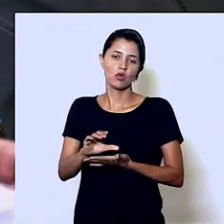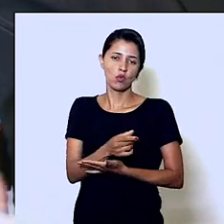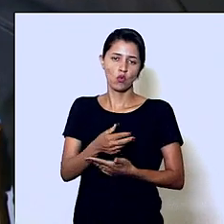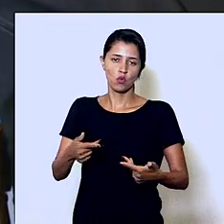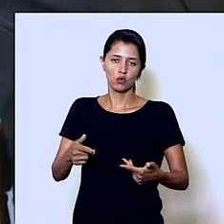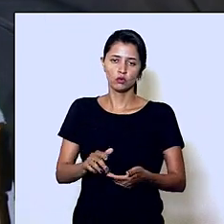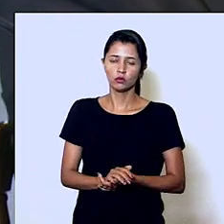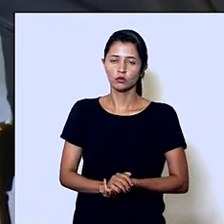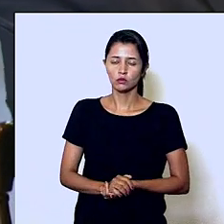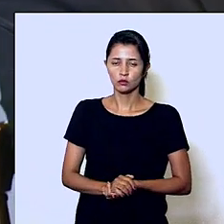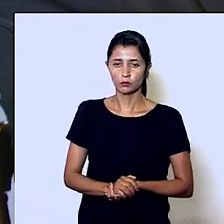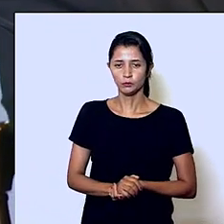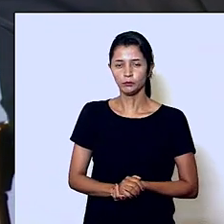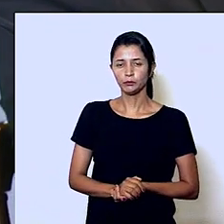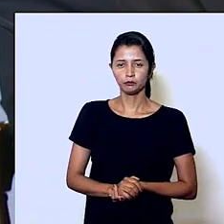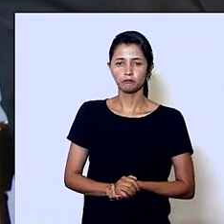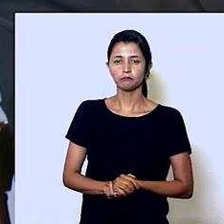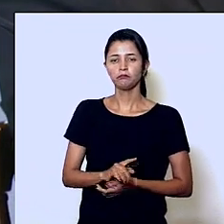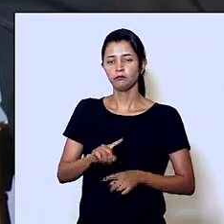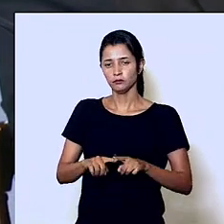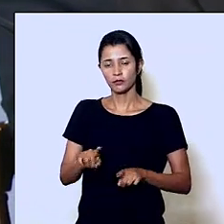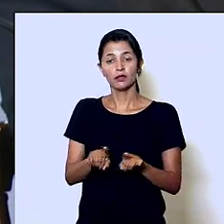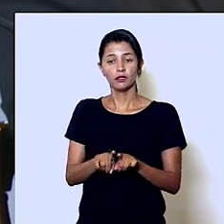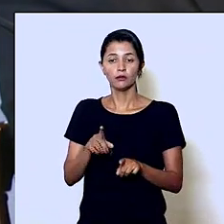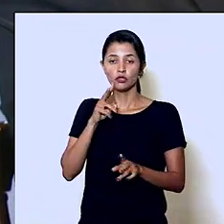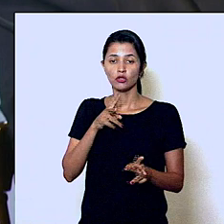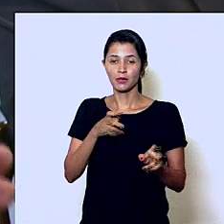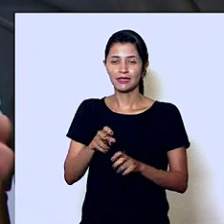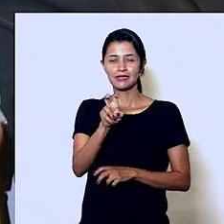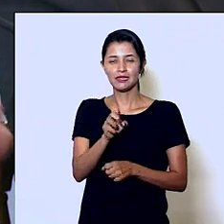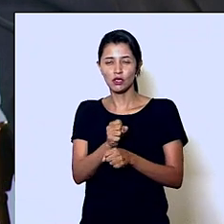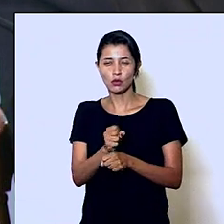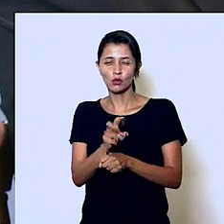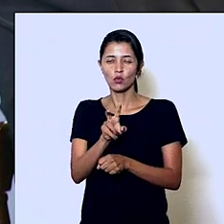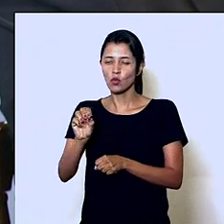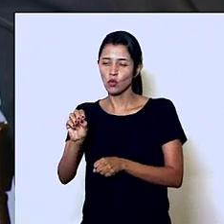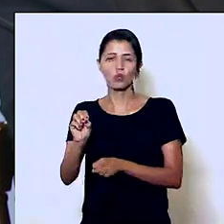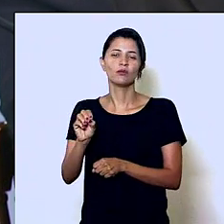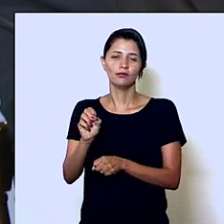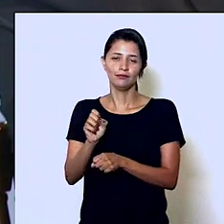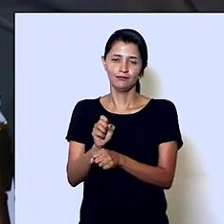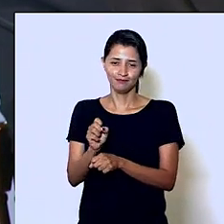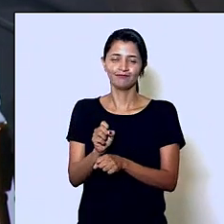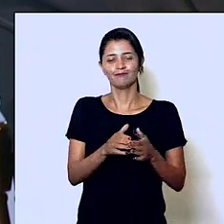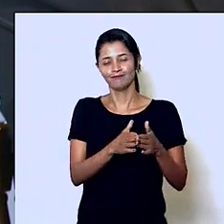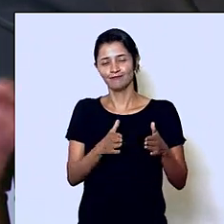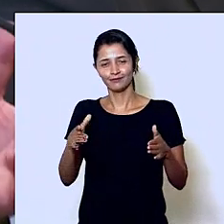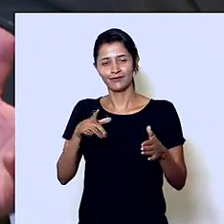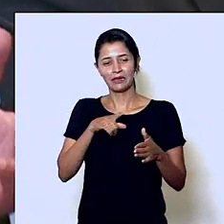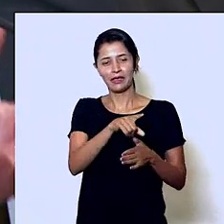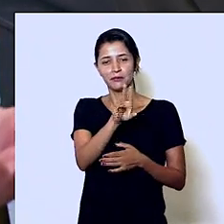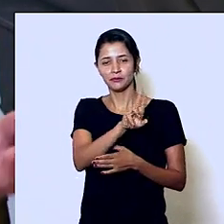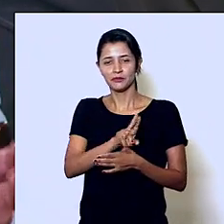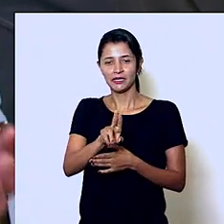há 5 décadas, né, o embaixador Paulo Tarso preconizando e implantando com êxito, né, esse modelo de gestão, baseado